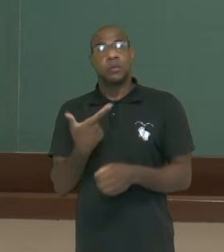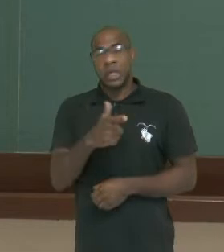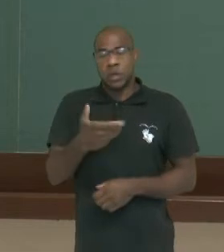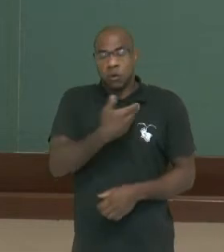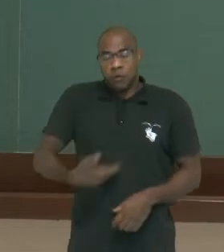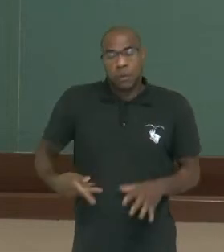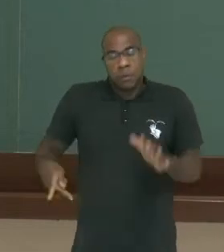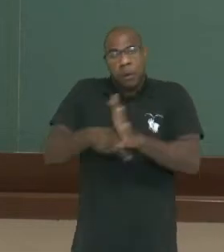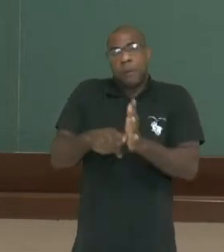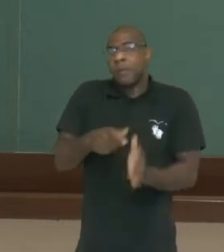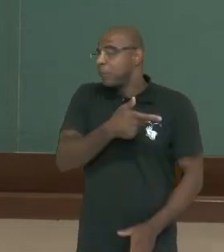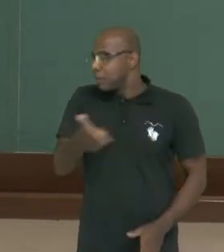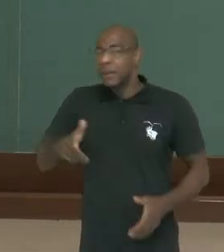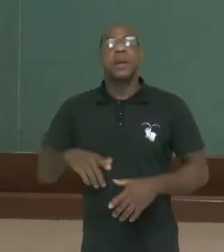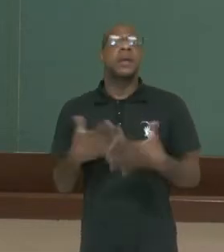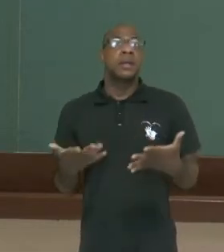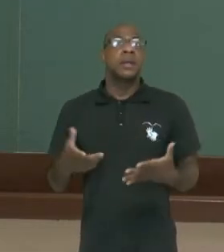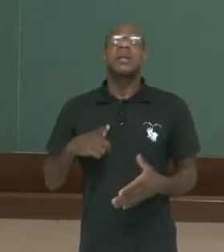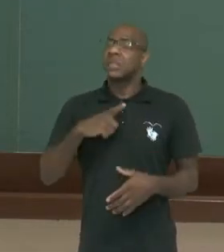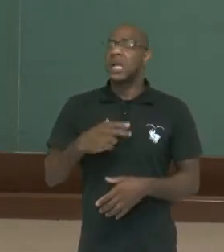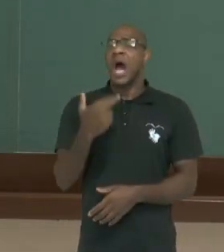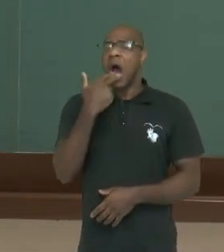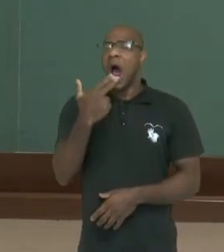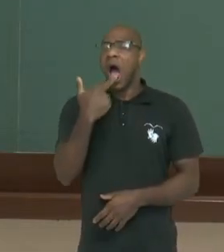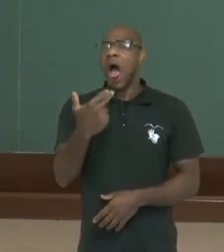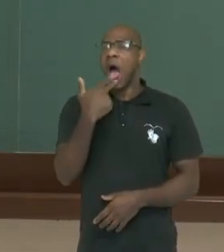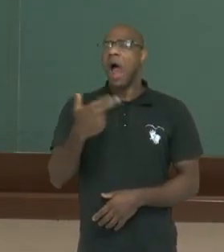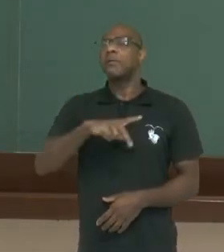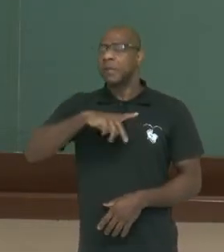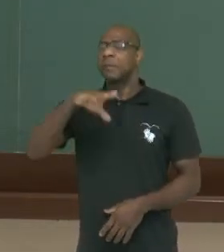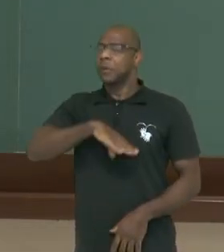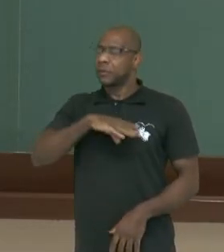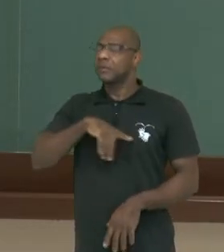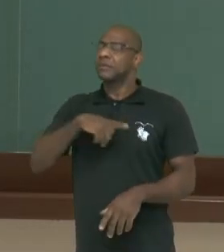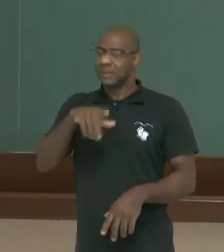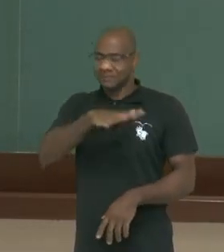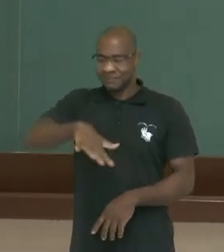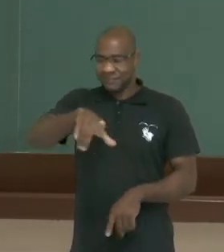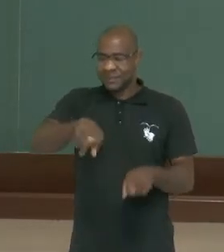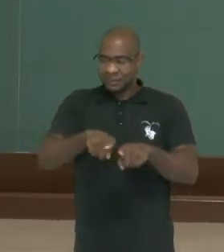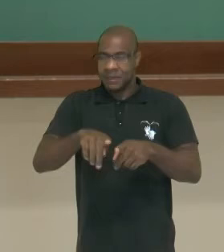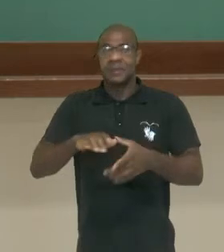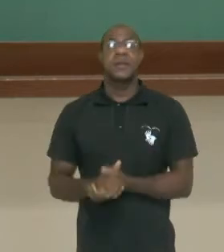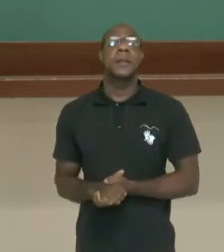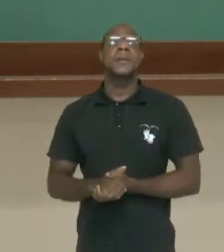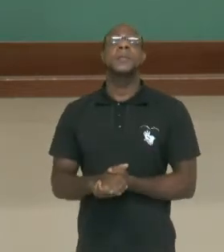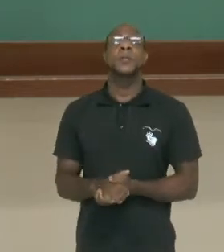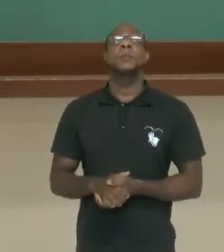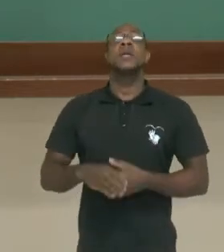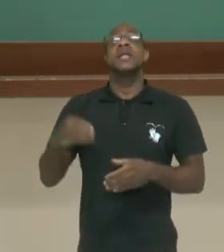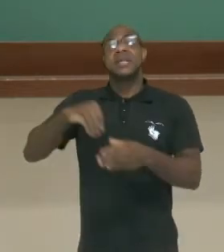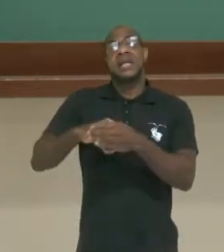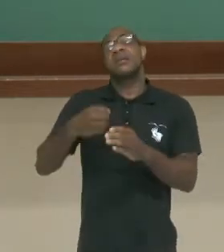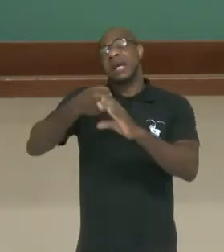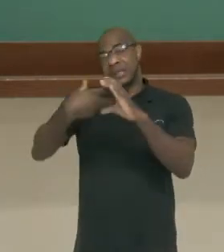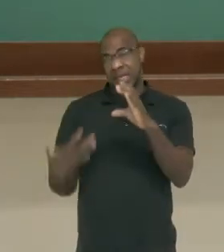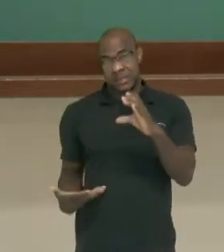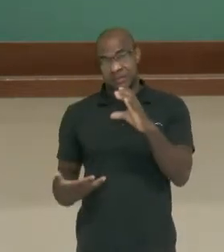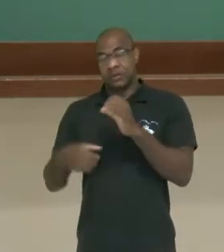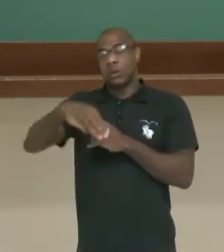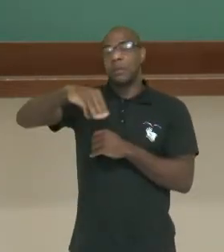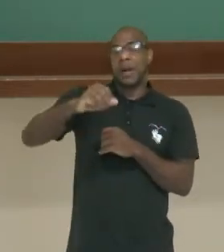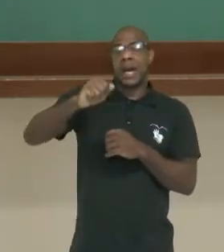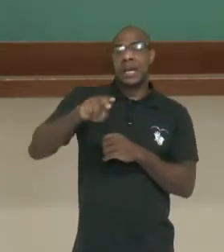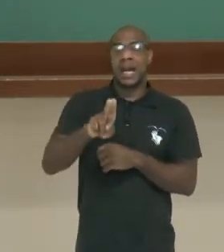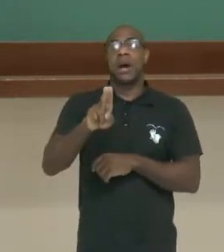próprio. E, inclusive, fala em alguns idiomas variados, dentre eles o português. Dentro das características de Macau, que é